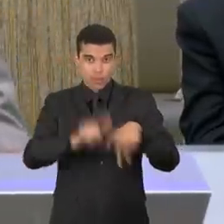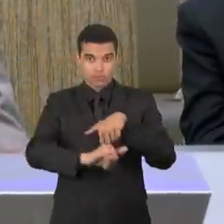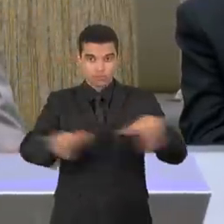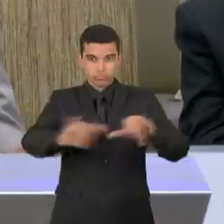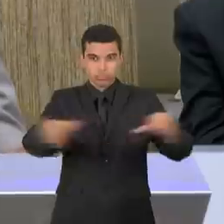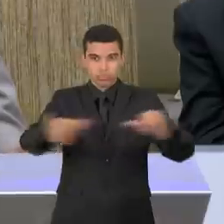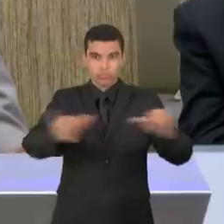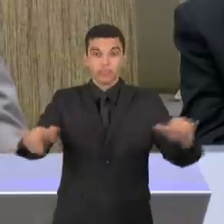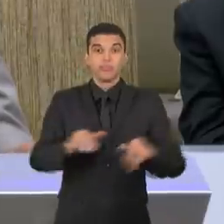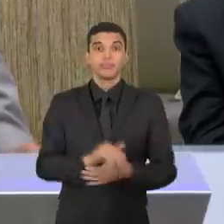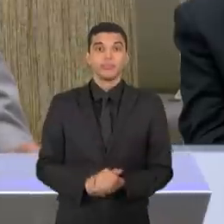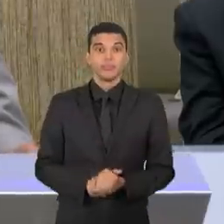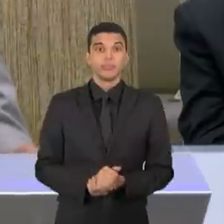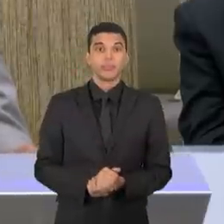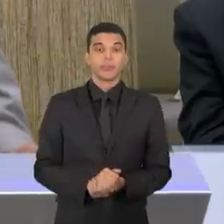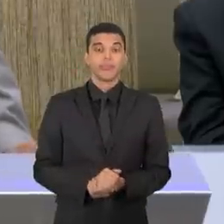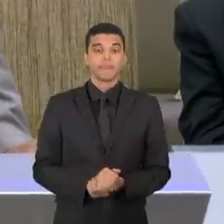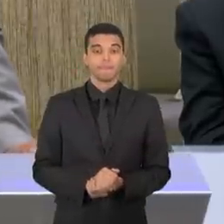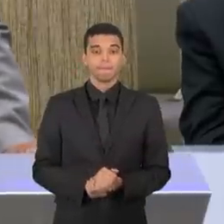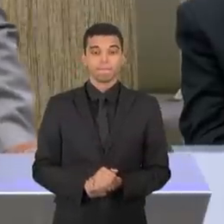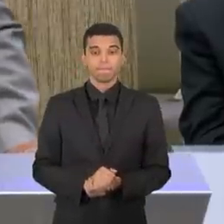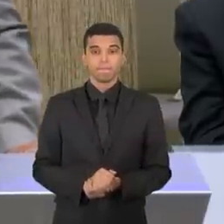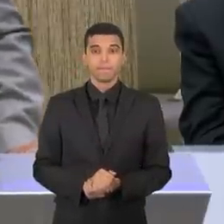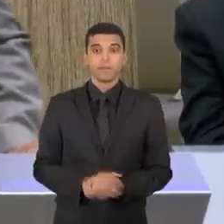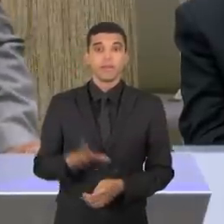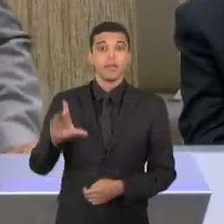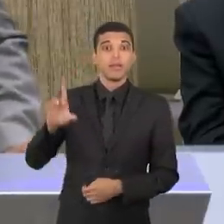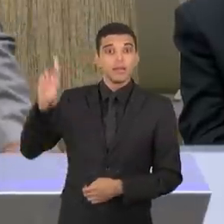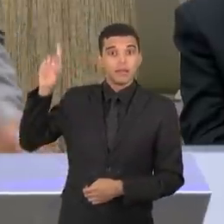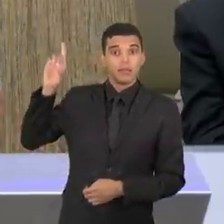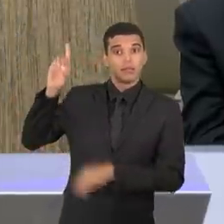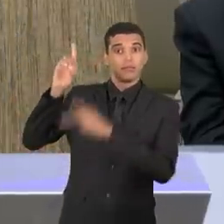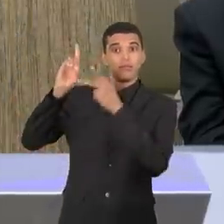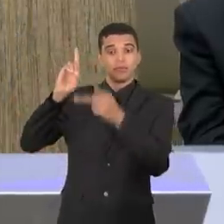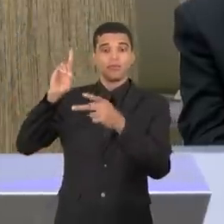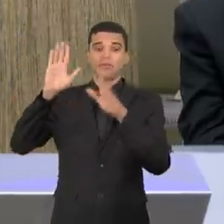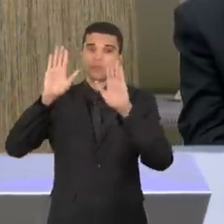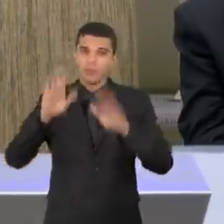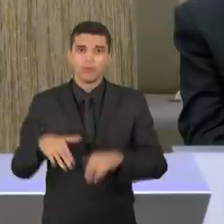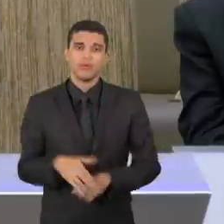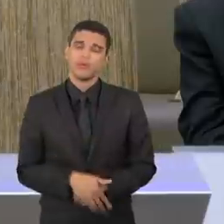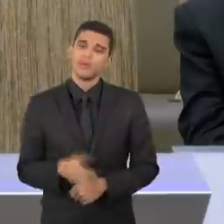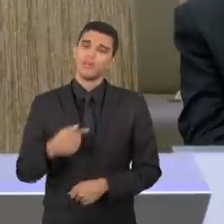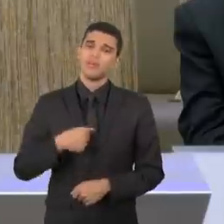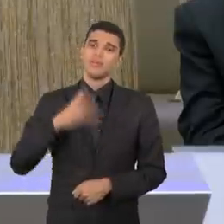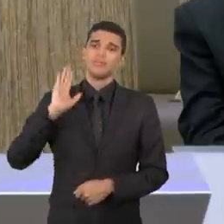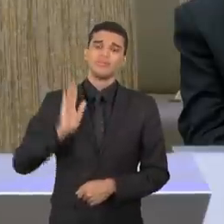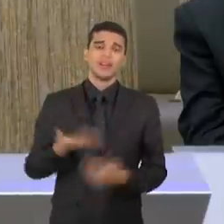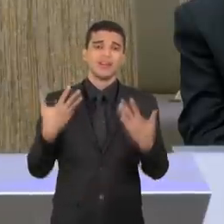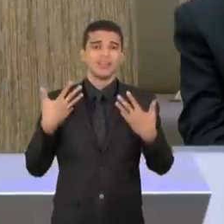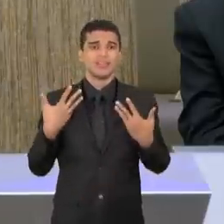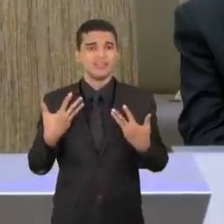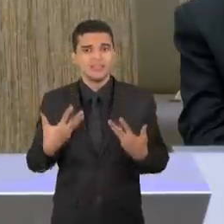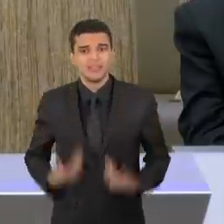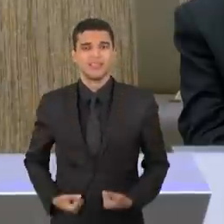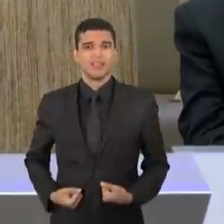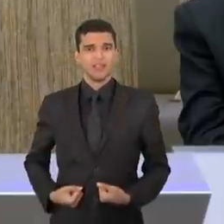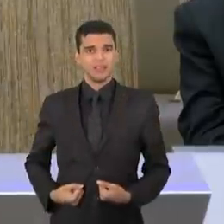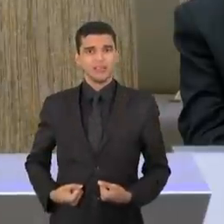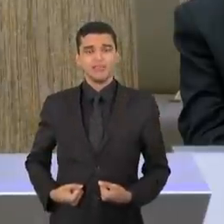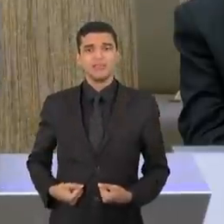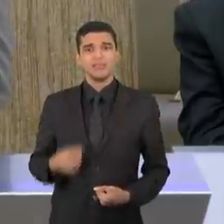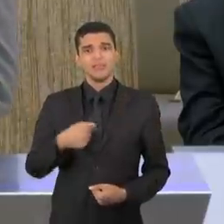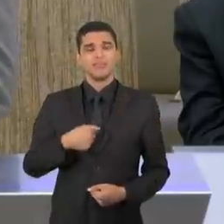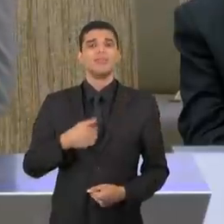cansado de me arrepender. Claro que isso é uma força de expressão, porque Deus não cansa. Deus estava